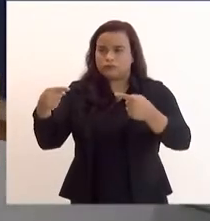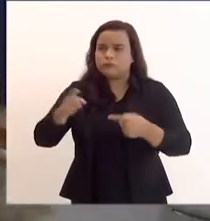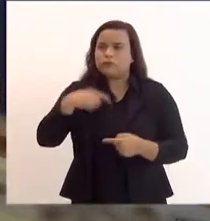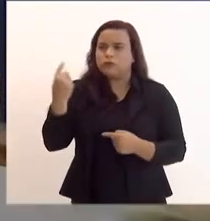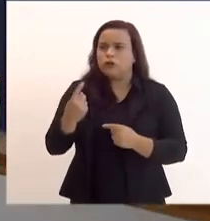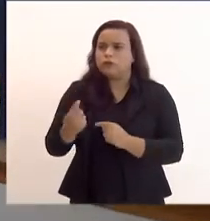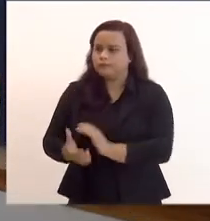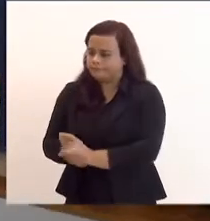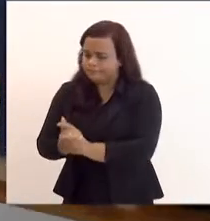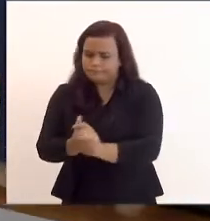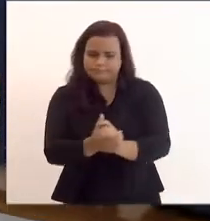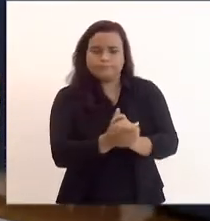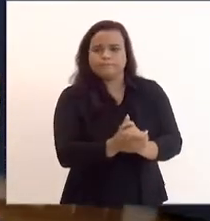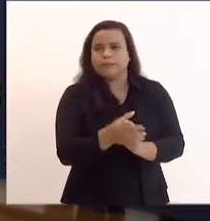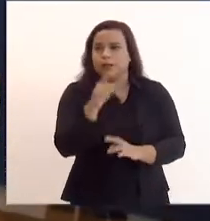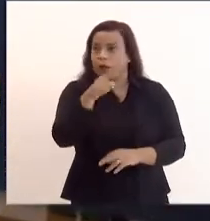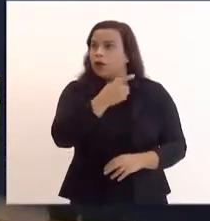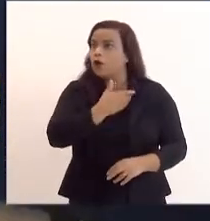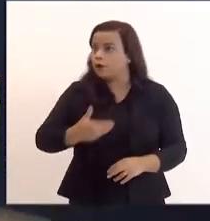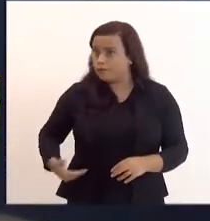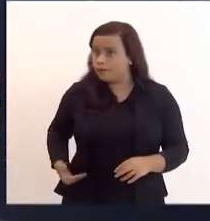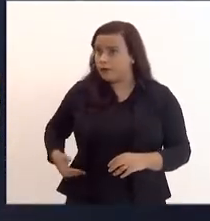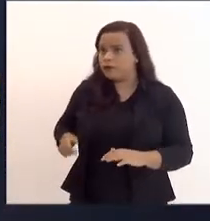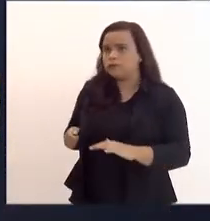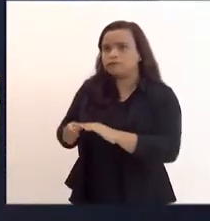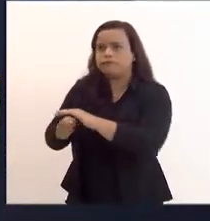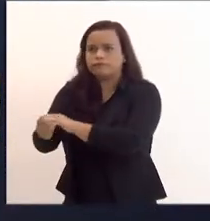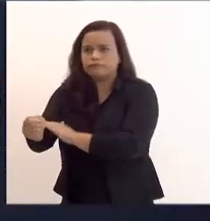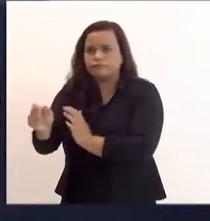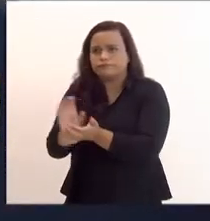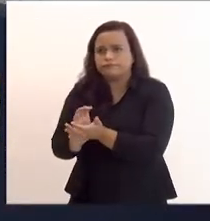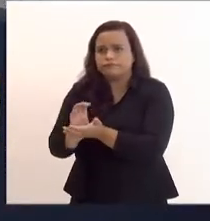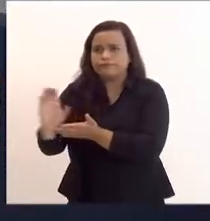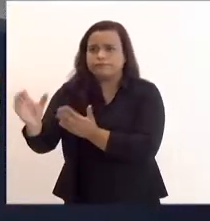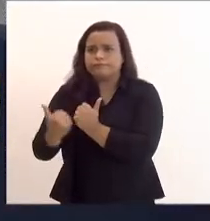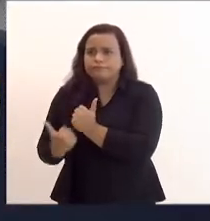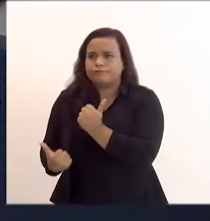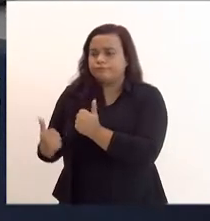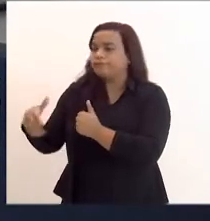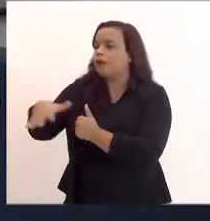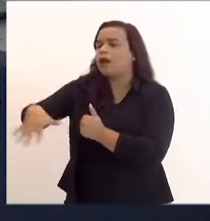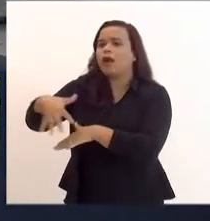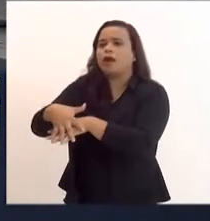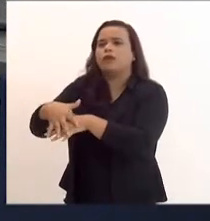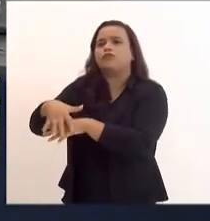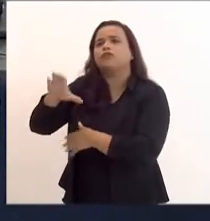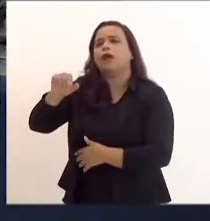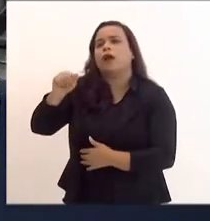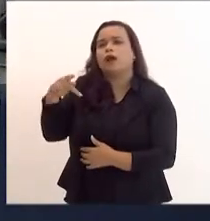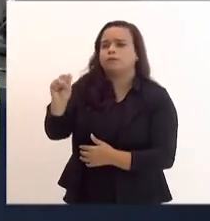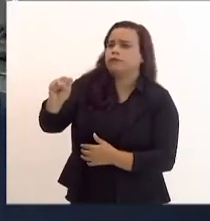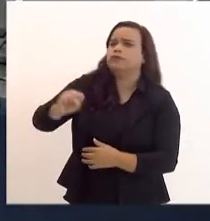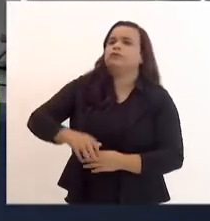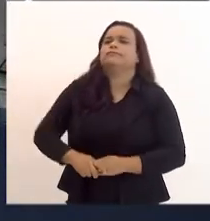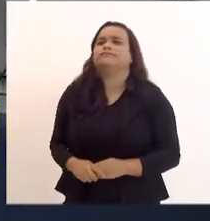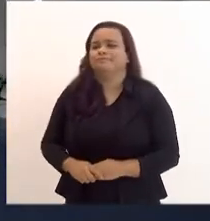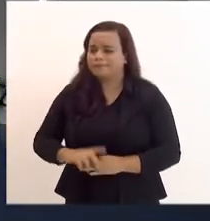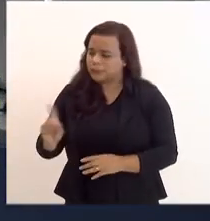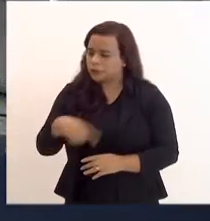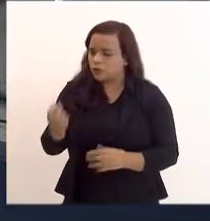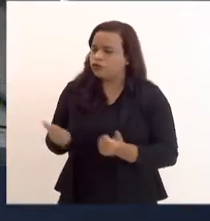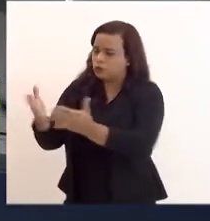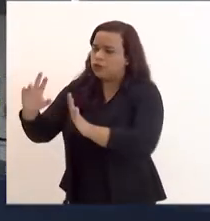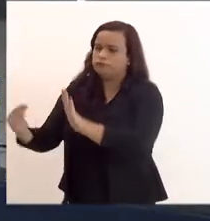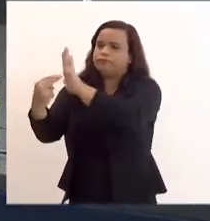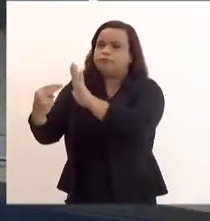o governo está colocando o recurso daquele cofinanciamento na rede do CAPES. Então, foi uma coisa que a gente reconheceu,